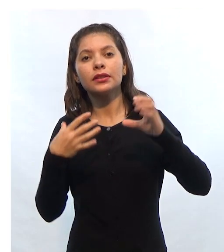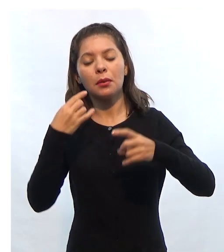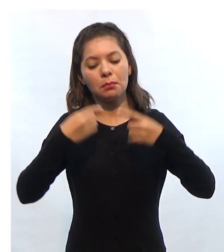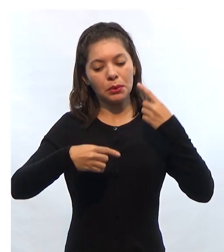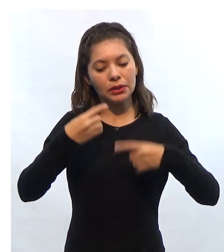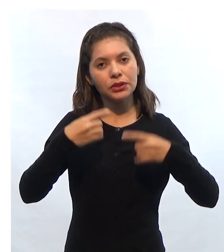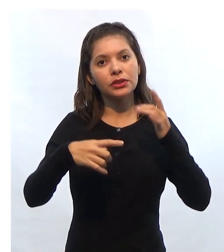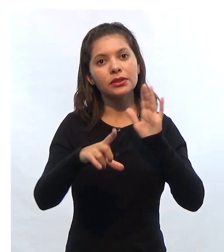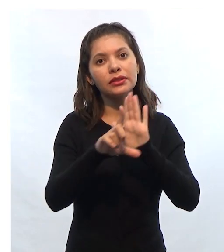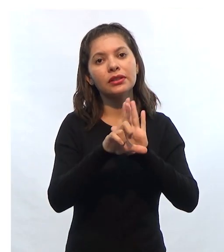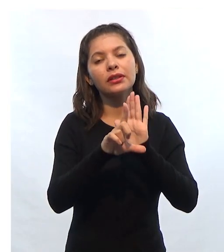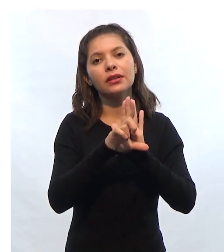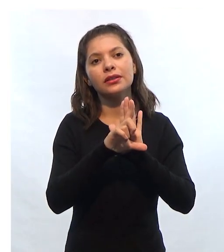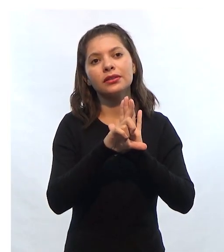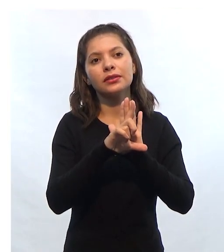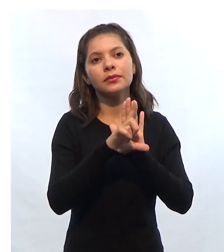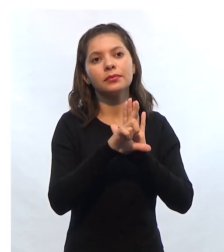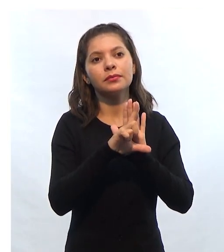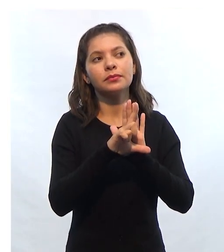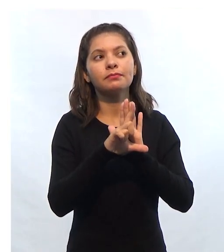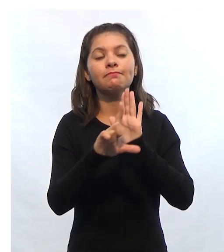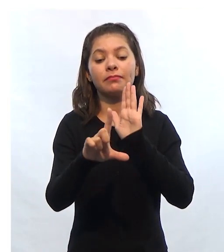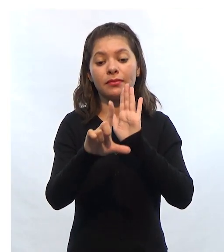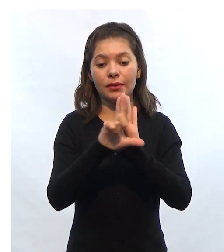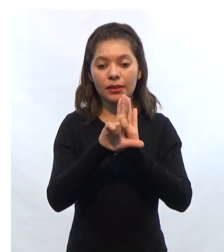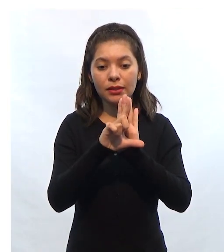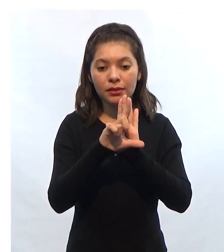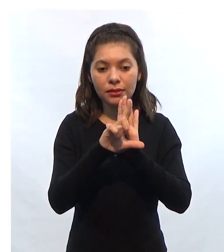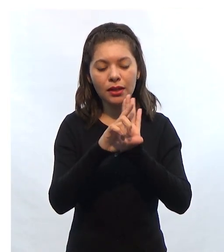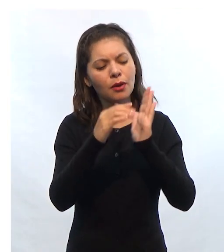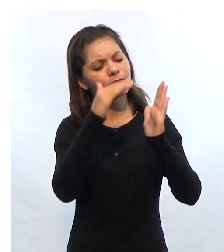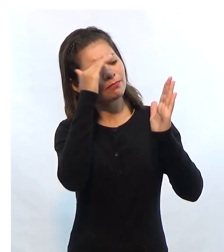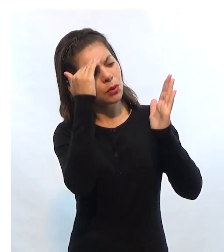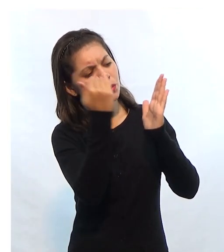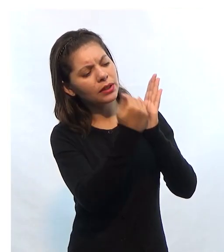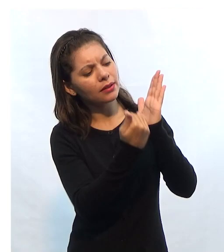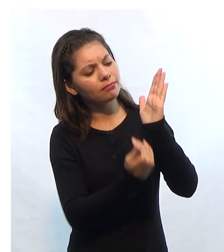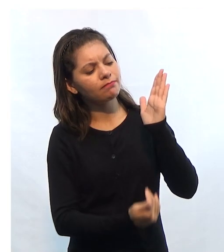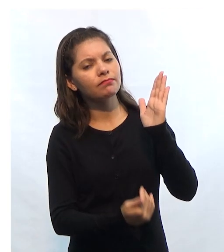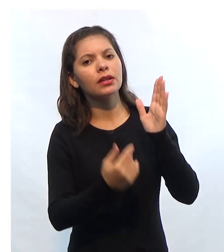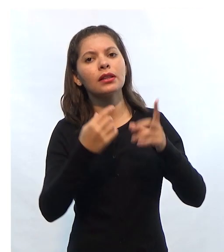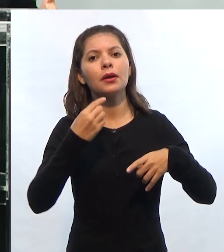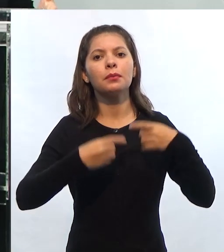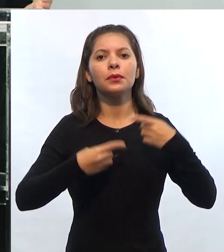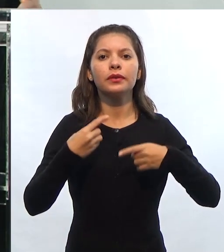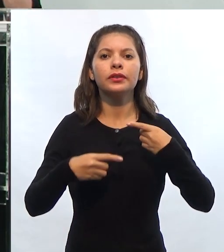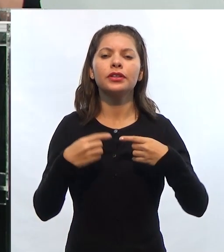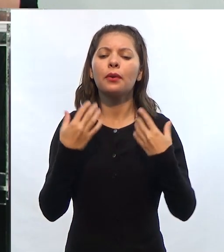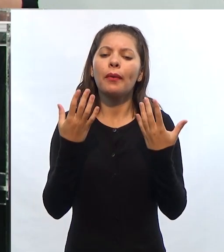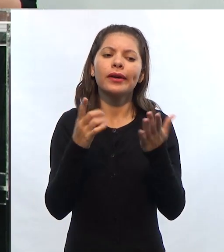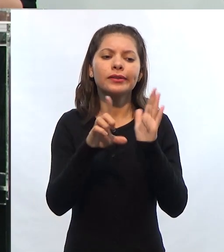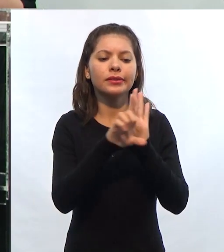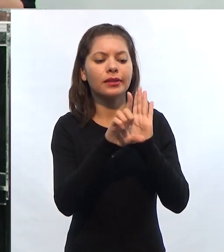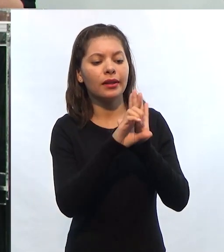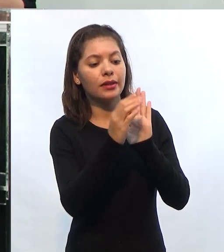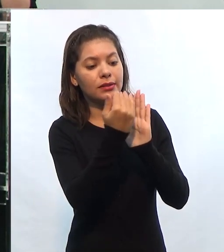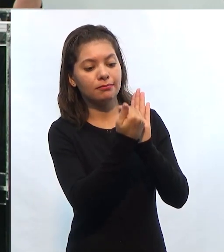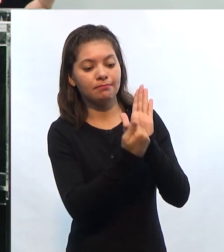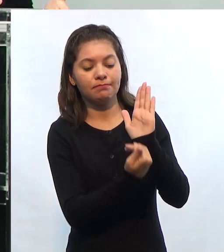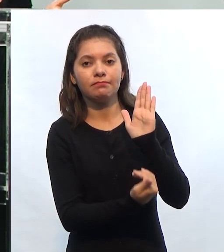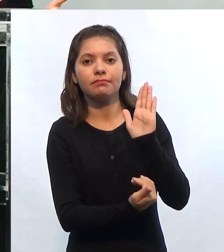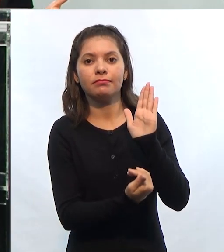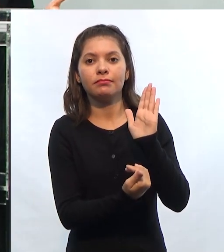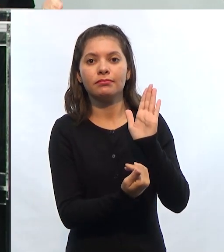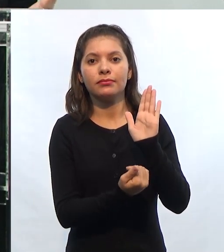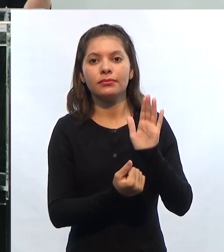aspectos políticos e legais, né? Que são as leis, né? O que está acontecendo na política, quais são as leis